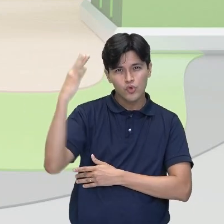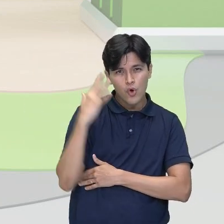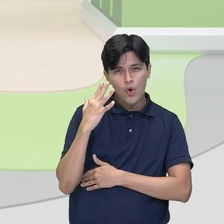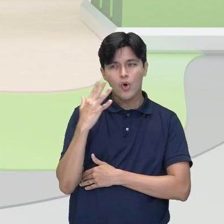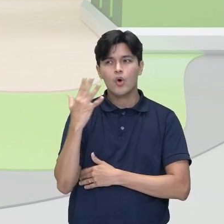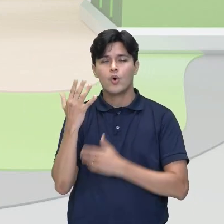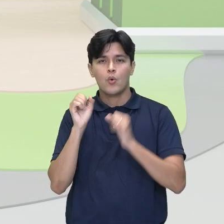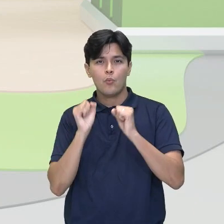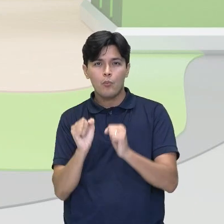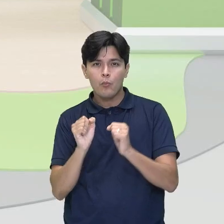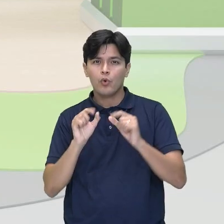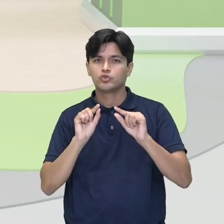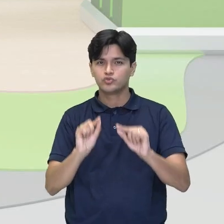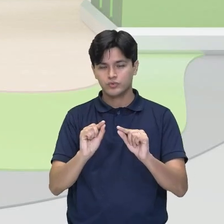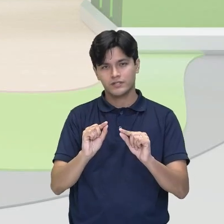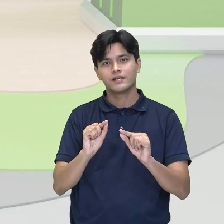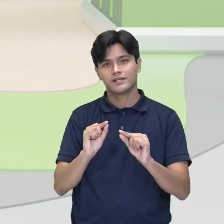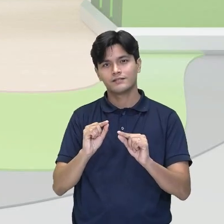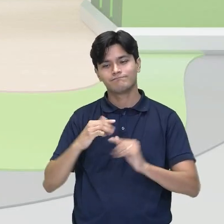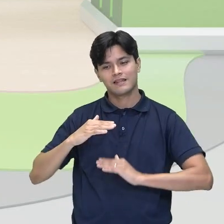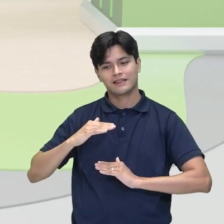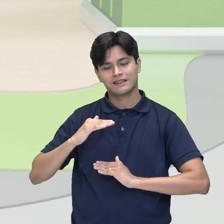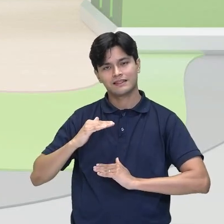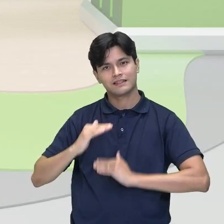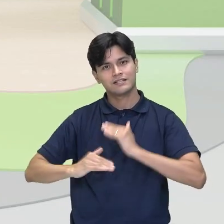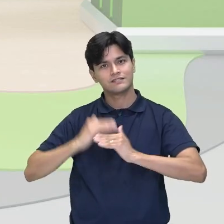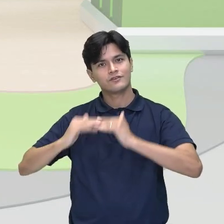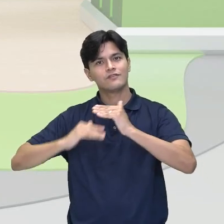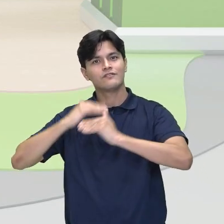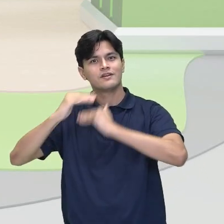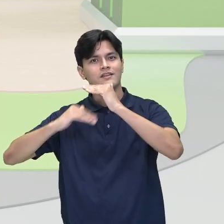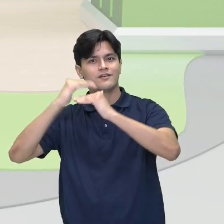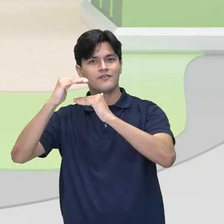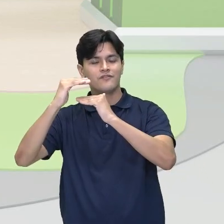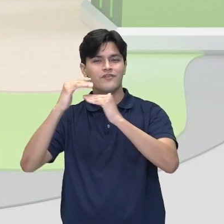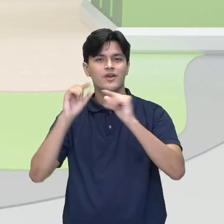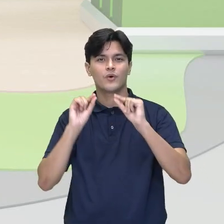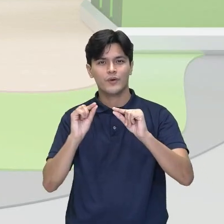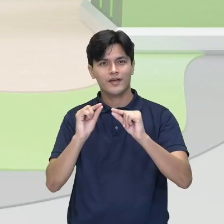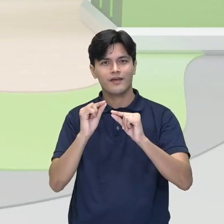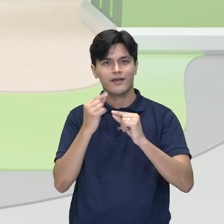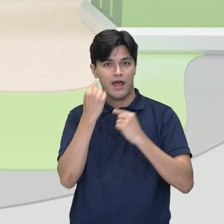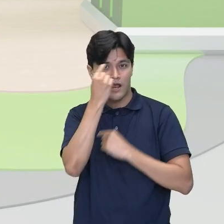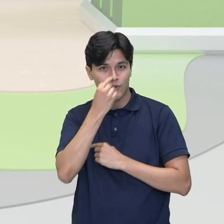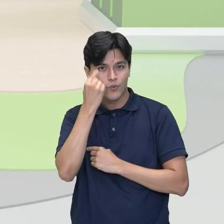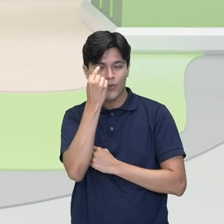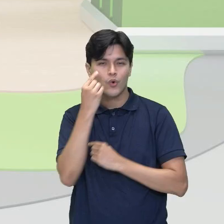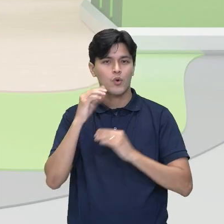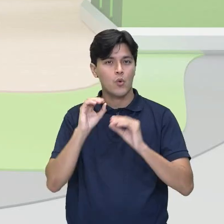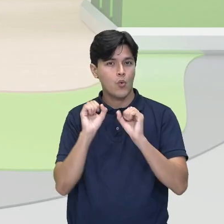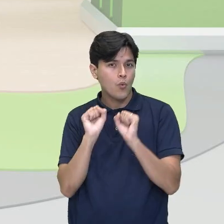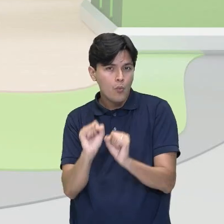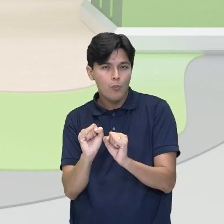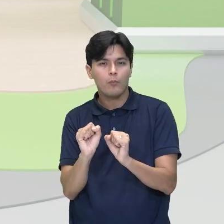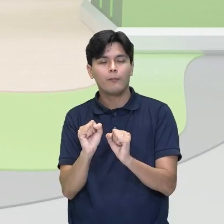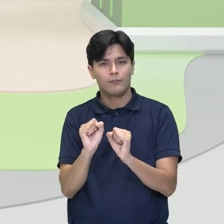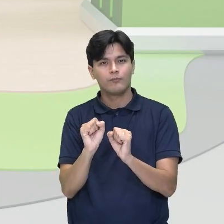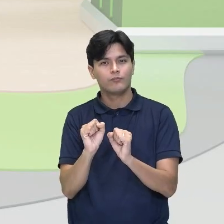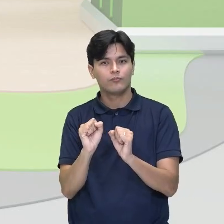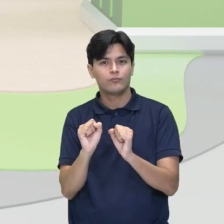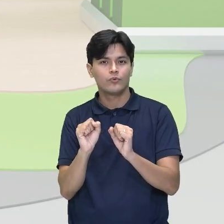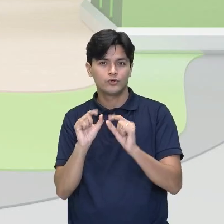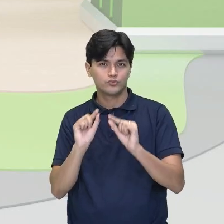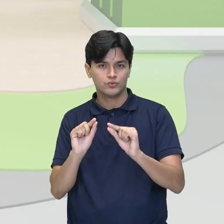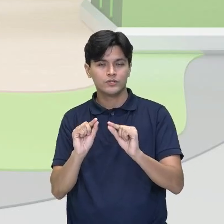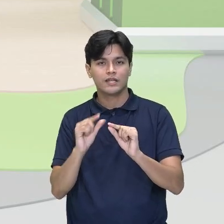Um crescimento, né, ali na nossa região do olho, na nossa esclera, que é essa parte branca do